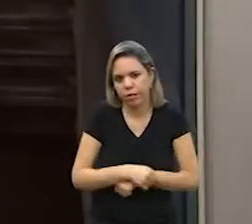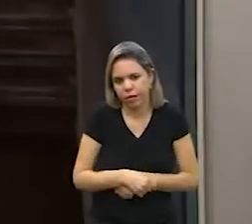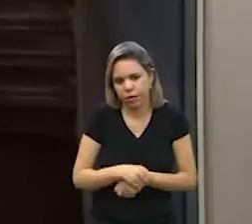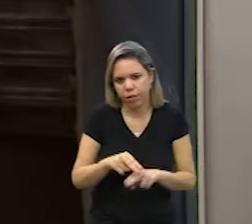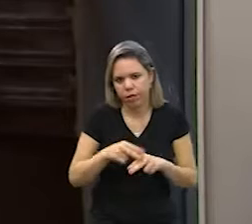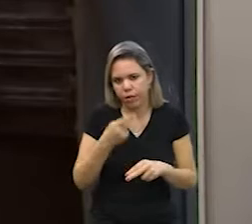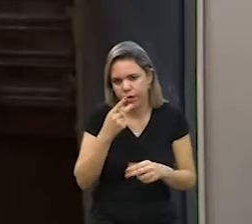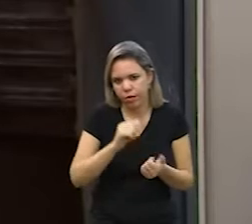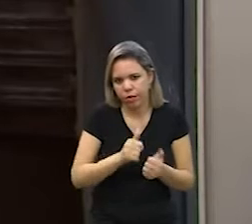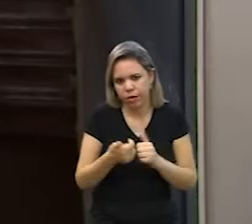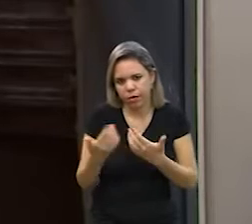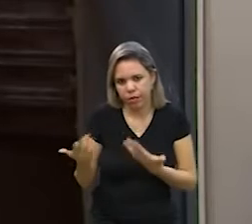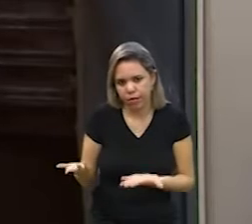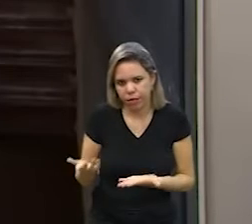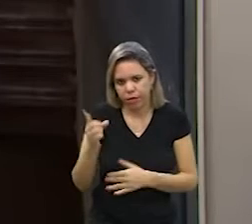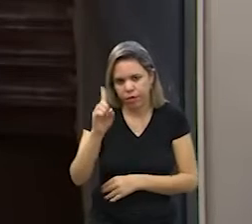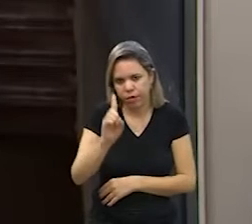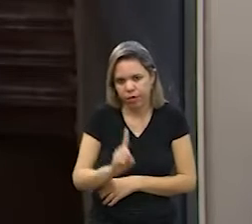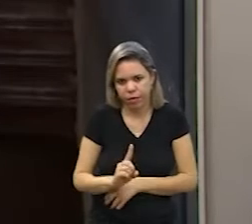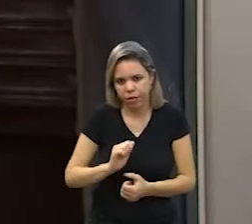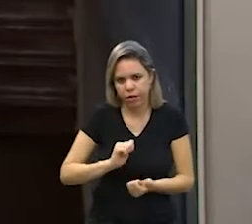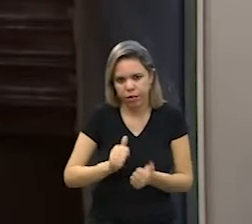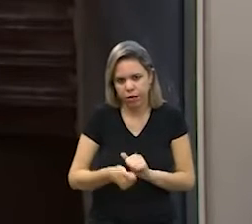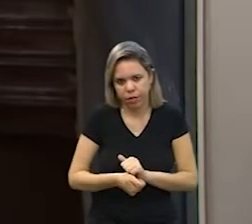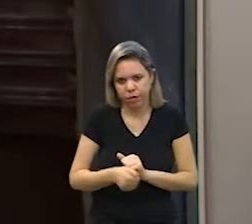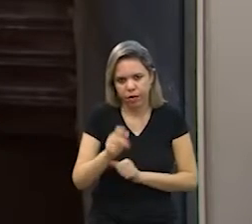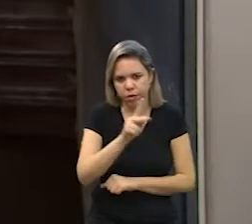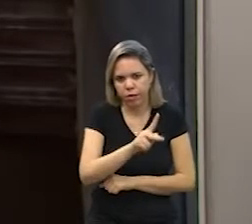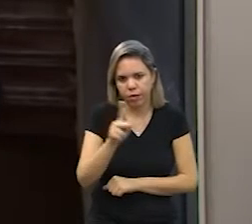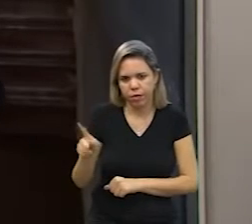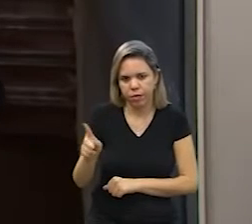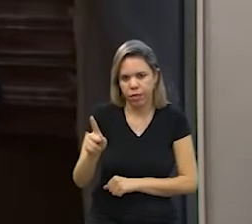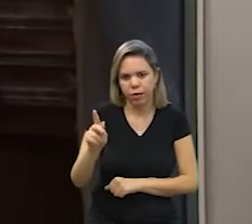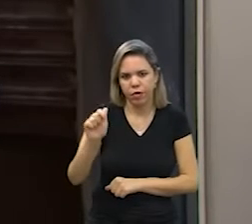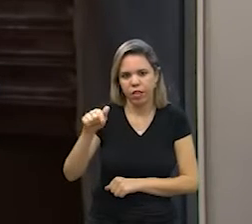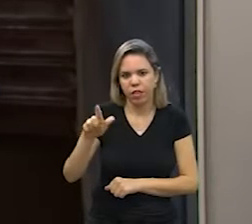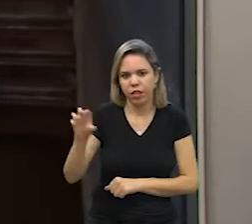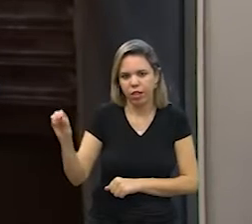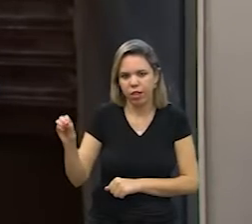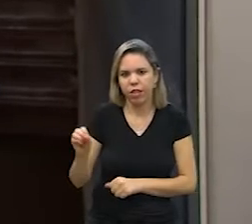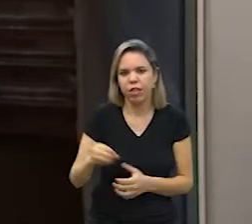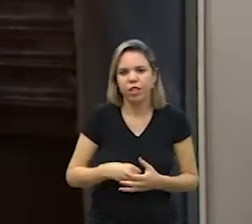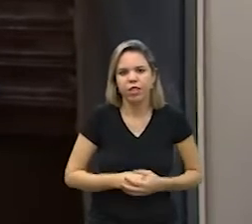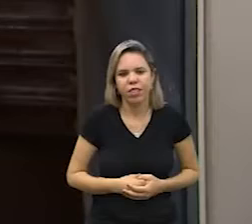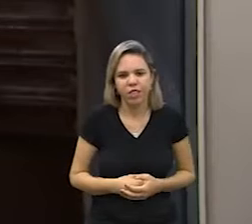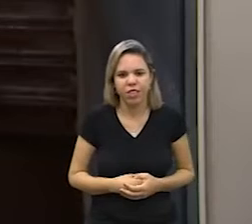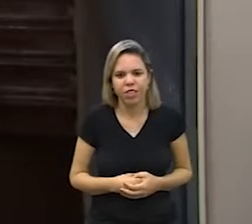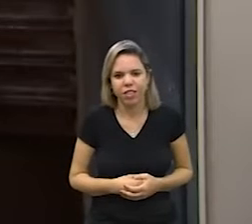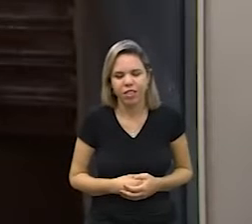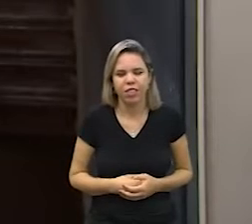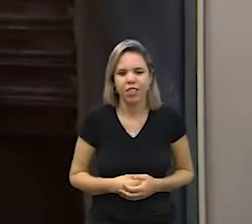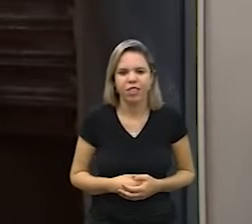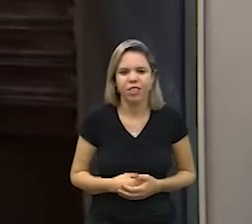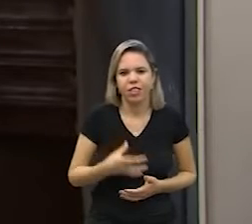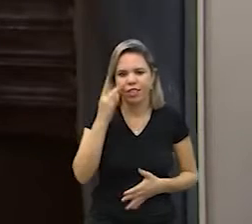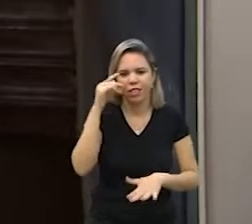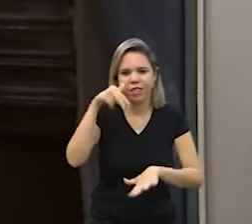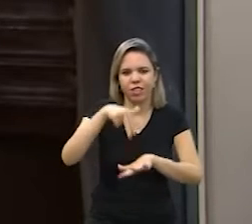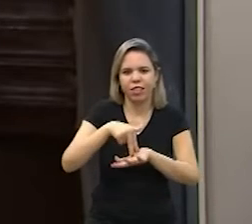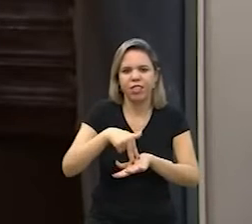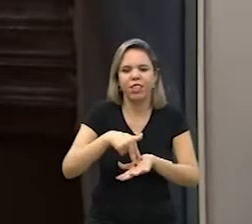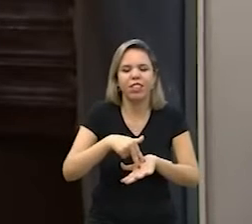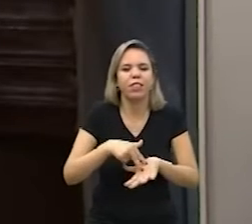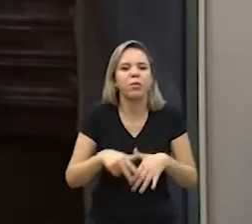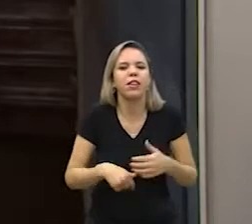isso. E por falar em esporte, o diretor de esportes, o professor Ângelo Diniz, o chinês, também marcou